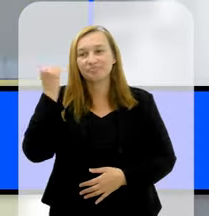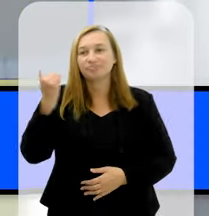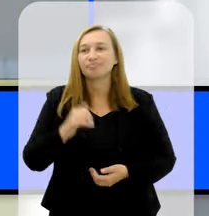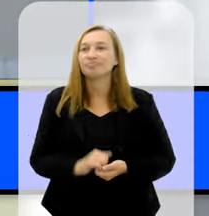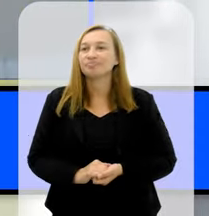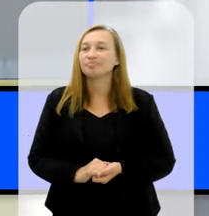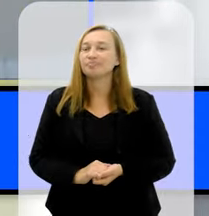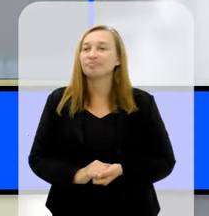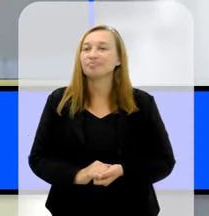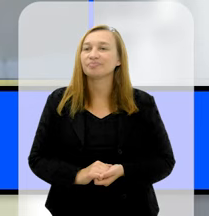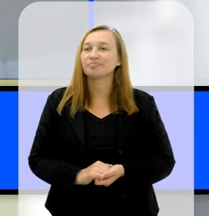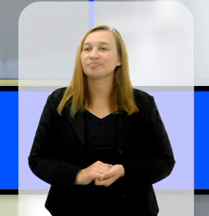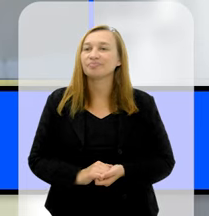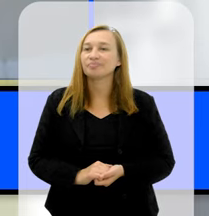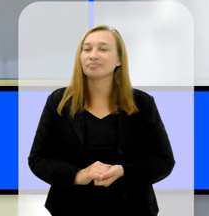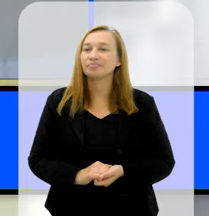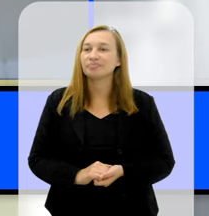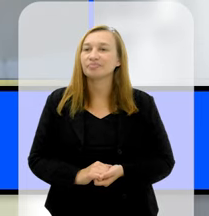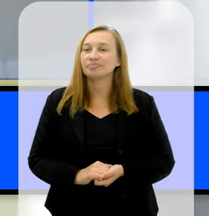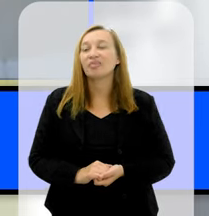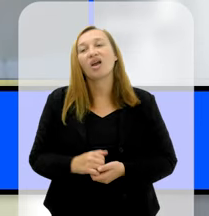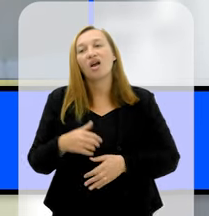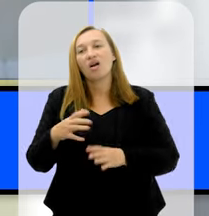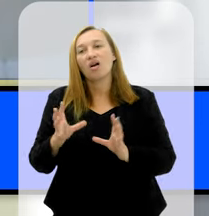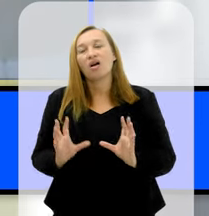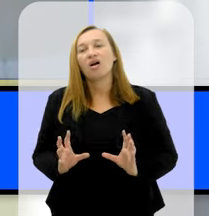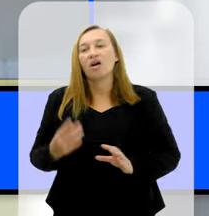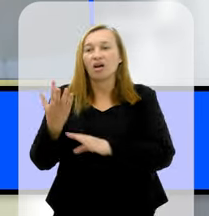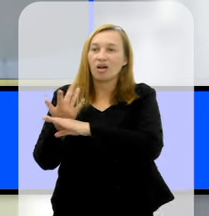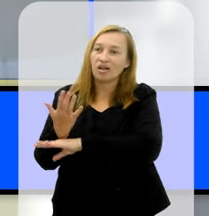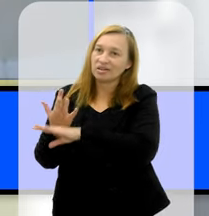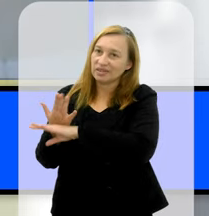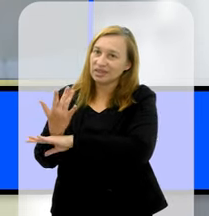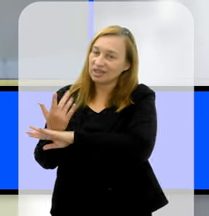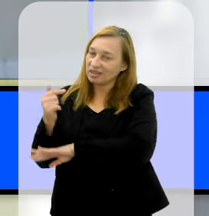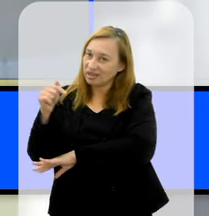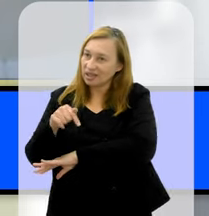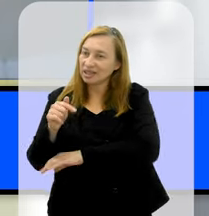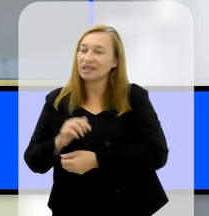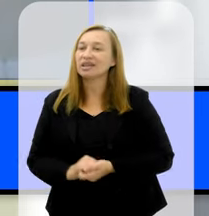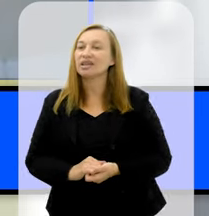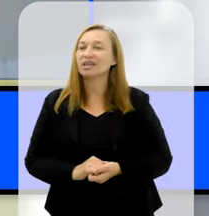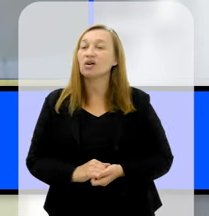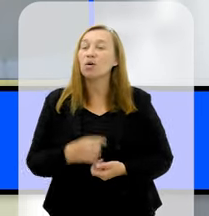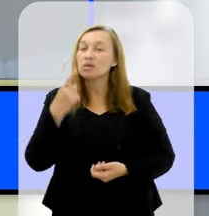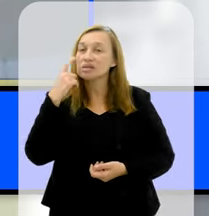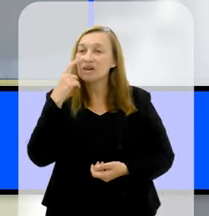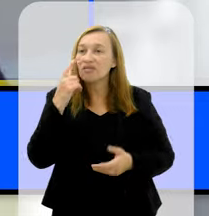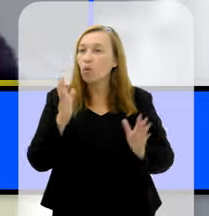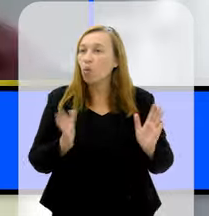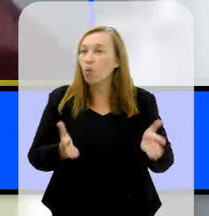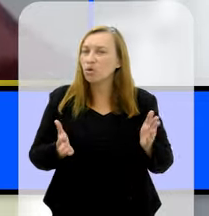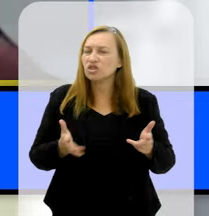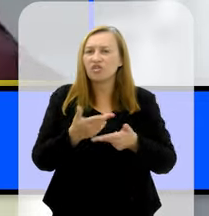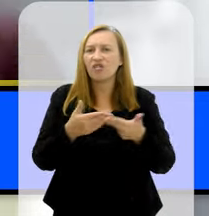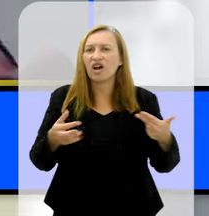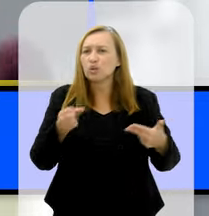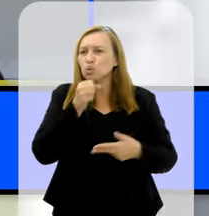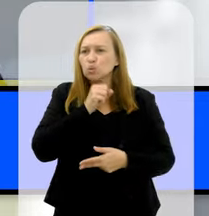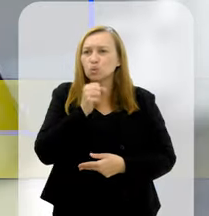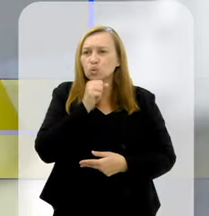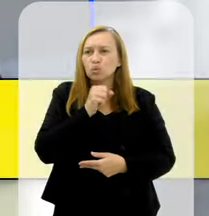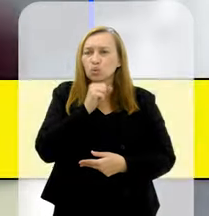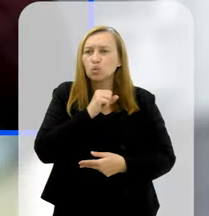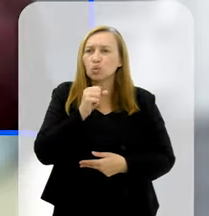muito importante. Nos corredores aqui da universidade, da UERJ, você vê hoje em dia